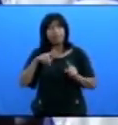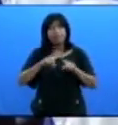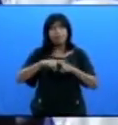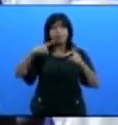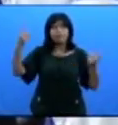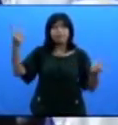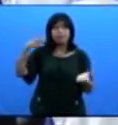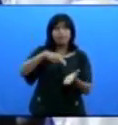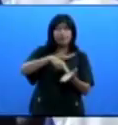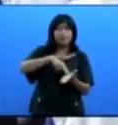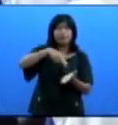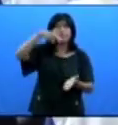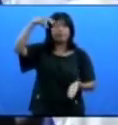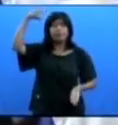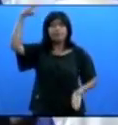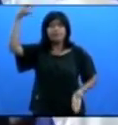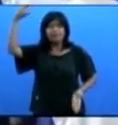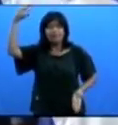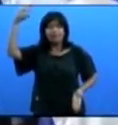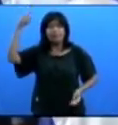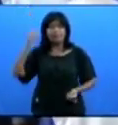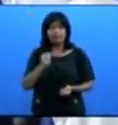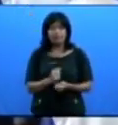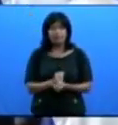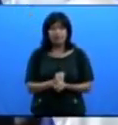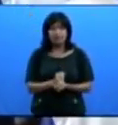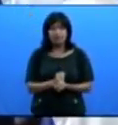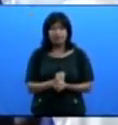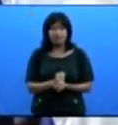herança incorruptível,